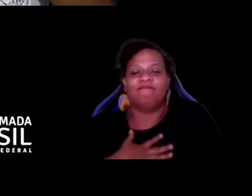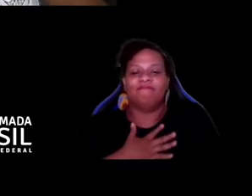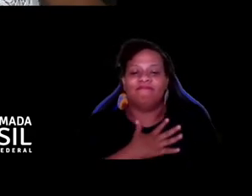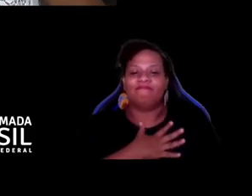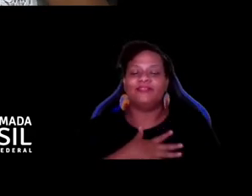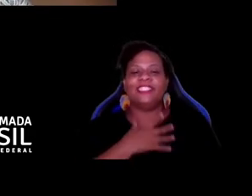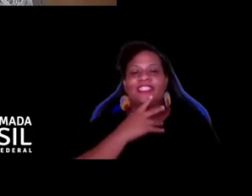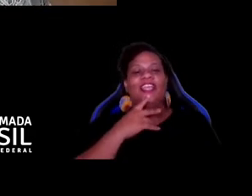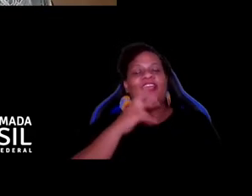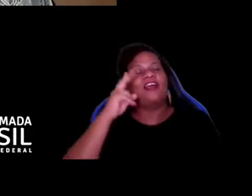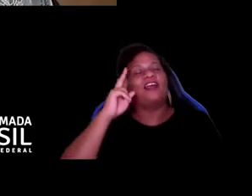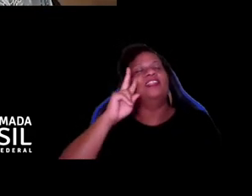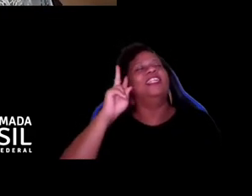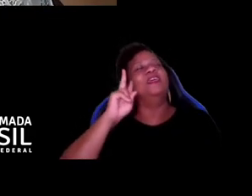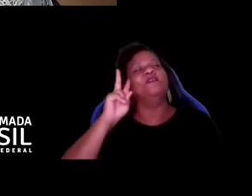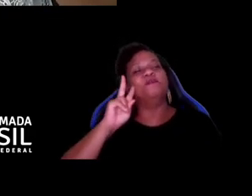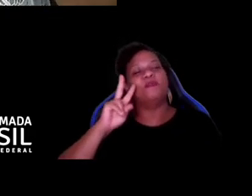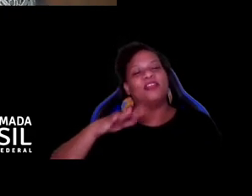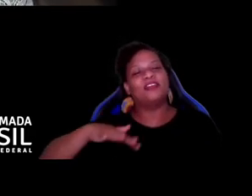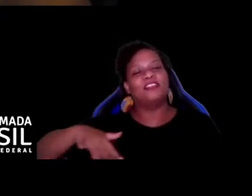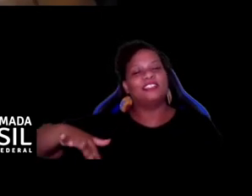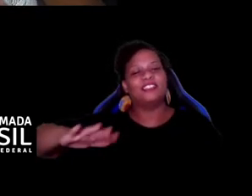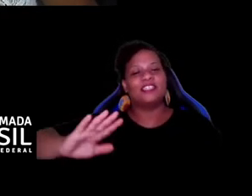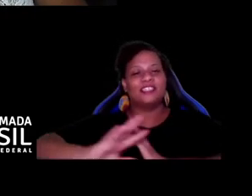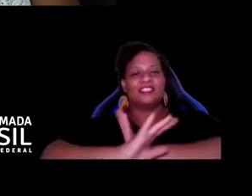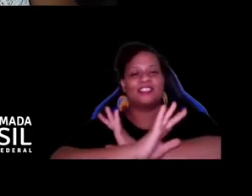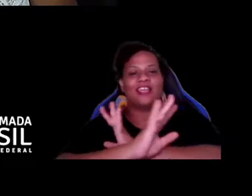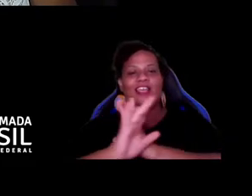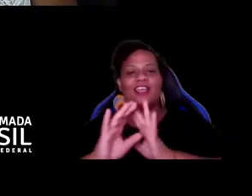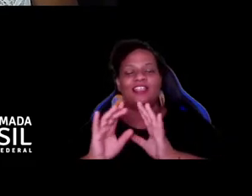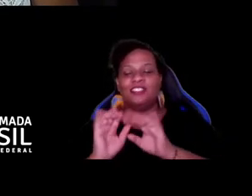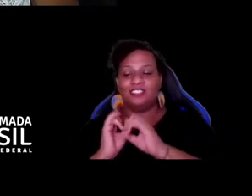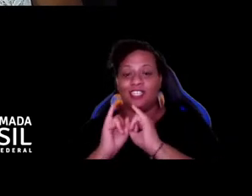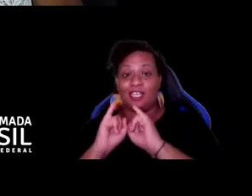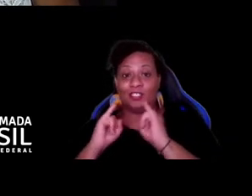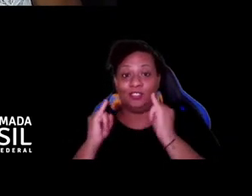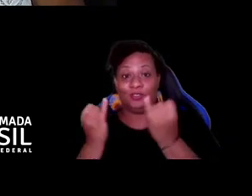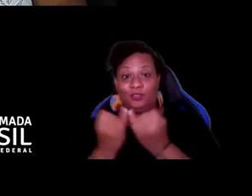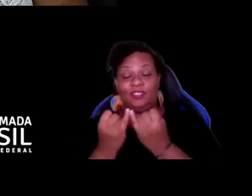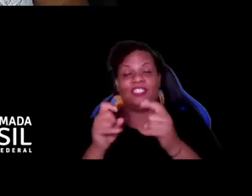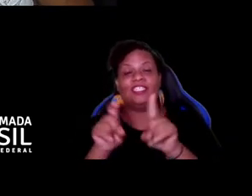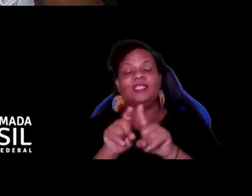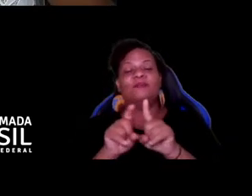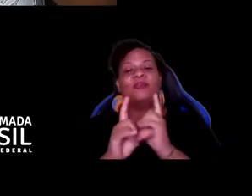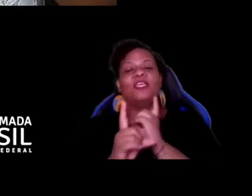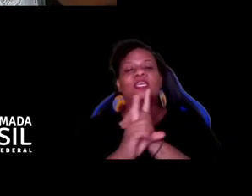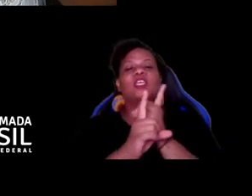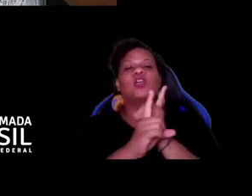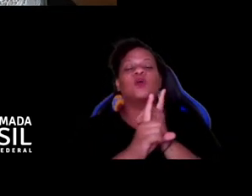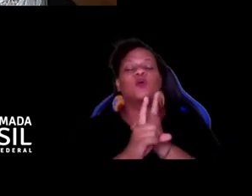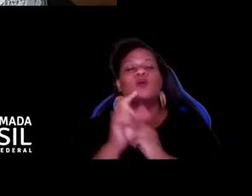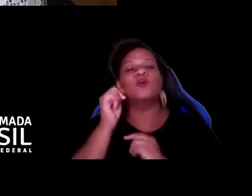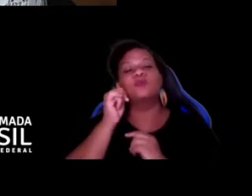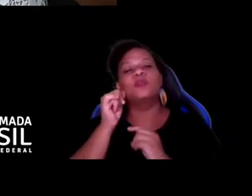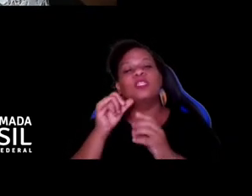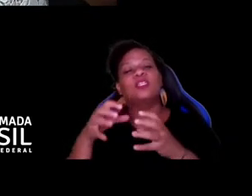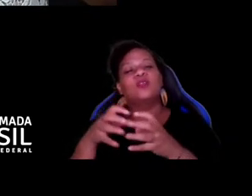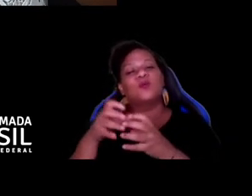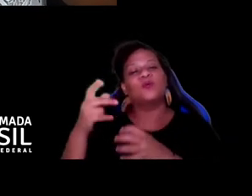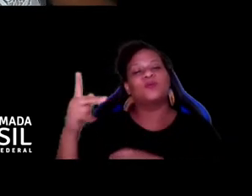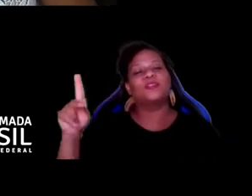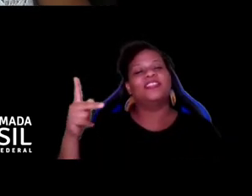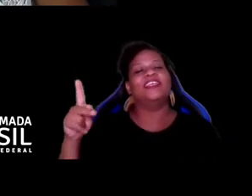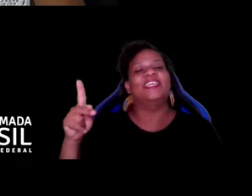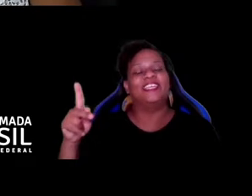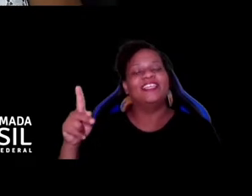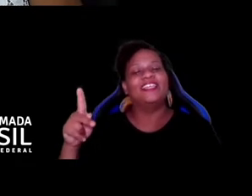lembrança, né, de Cachoeira. E o encontro com as meninas do Iacurixirê